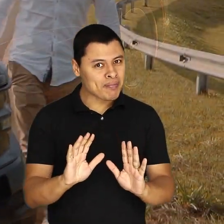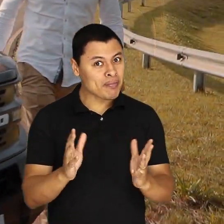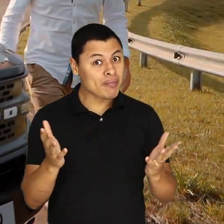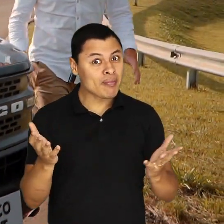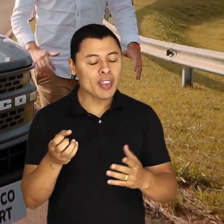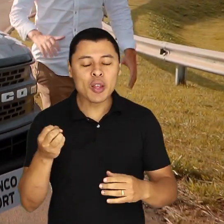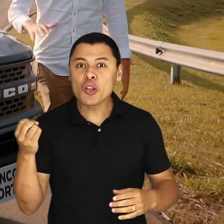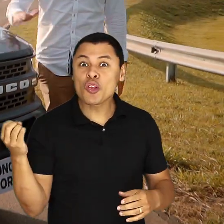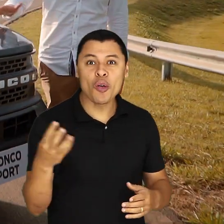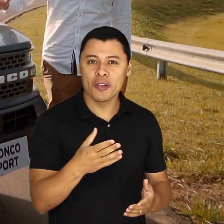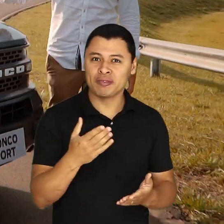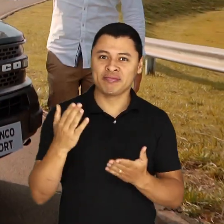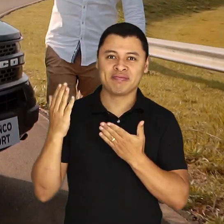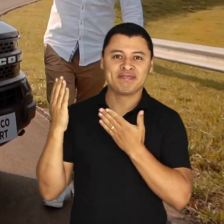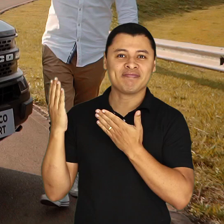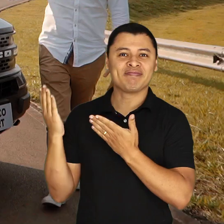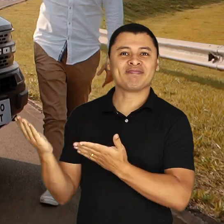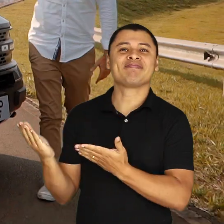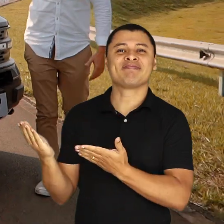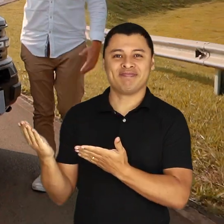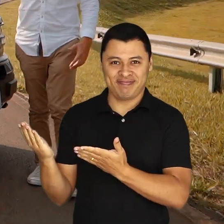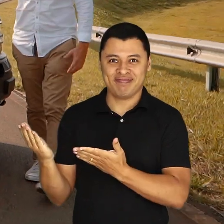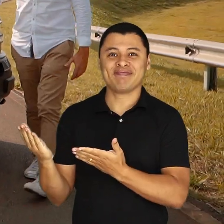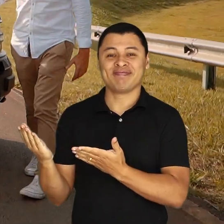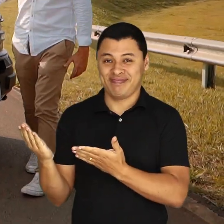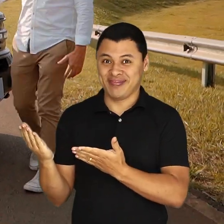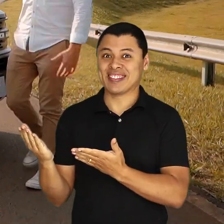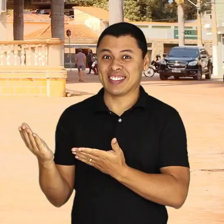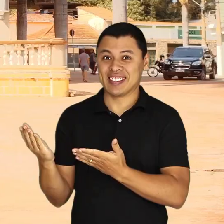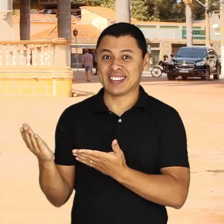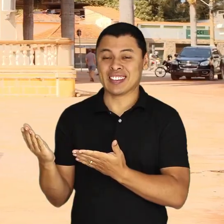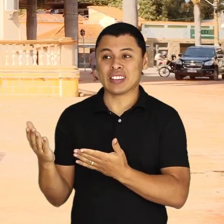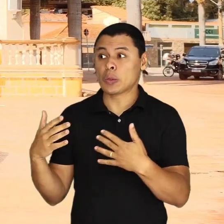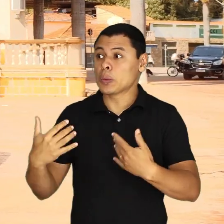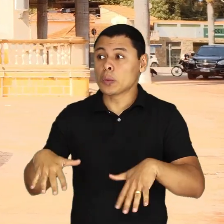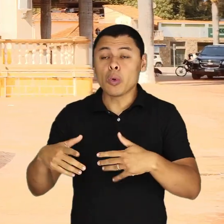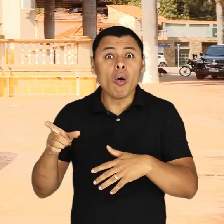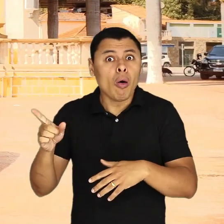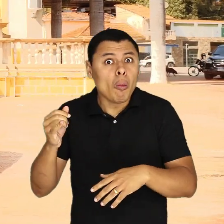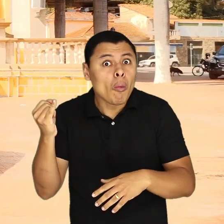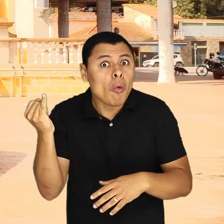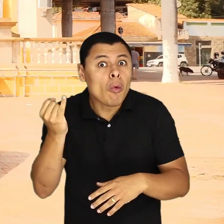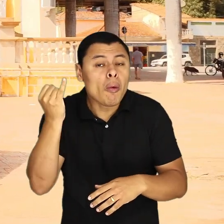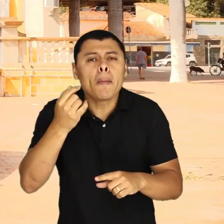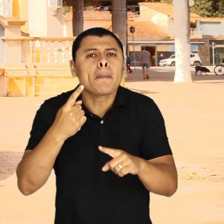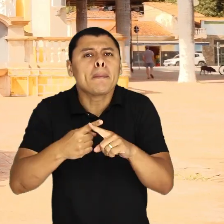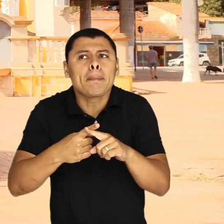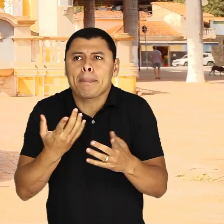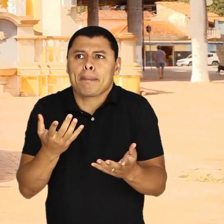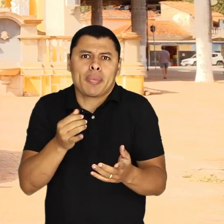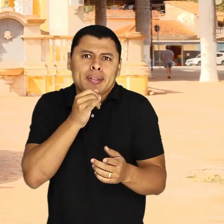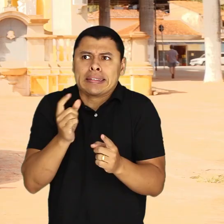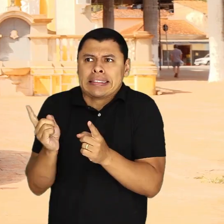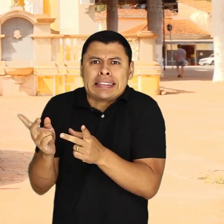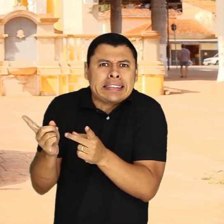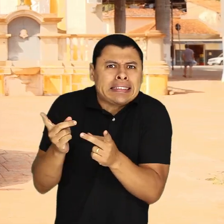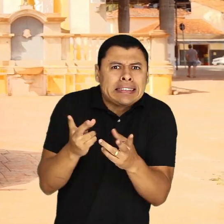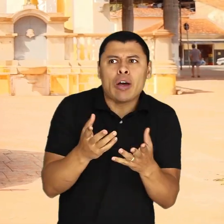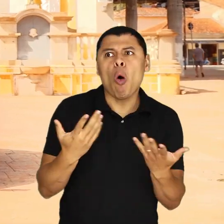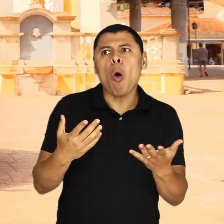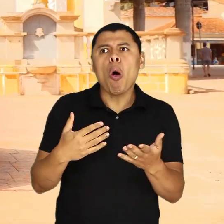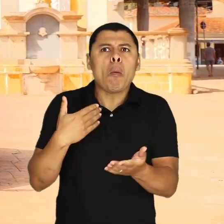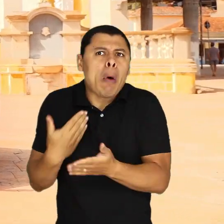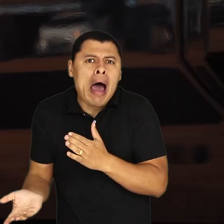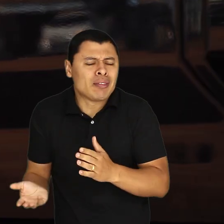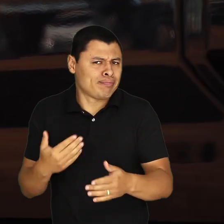de toda essa estratégia é esse sujeito aqui. Ele é tão importante que, na verdade, se ele for bem sucedido